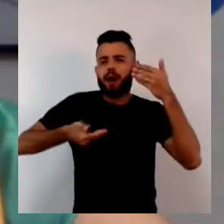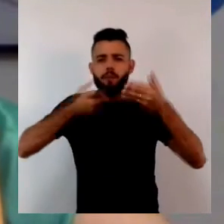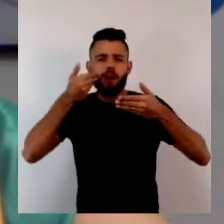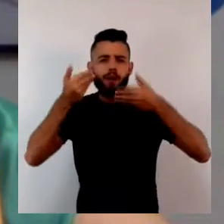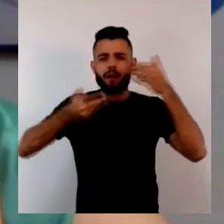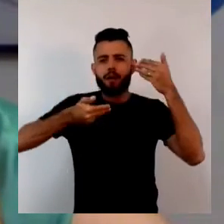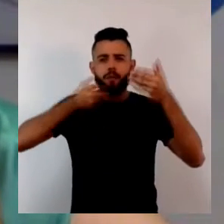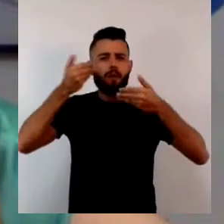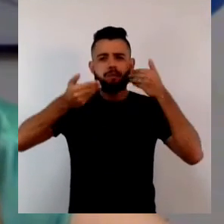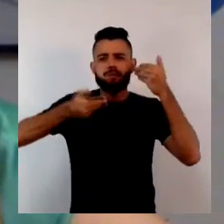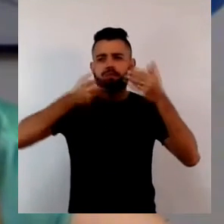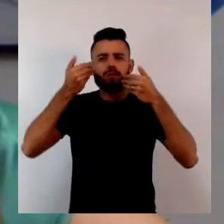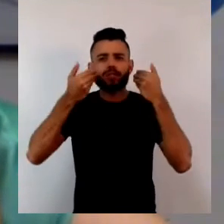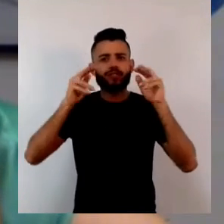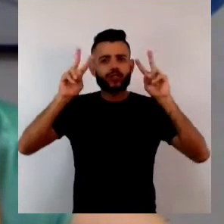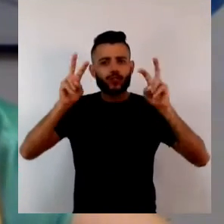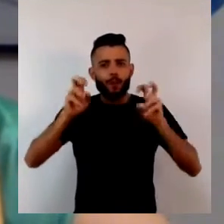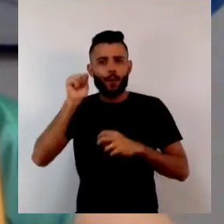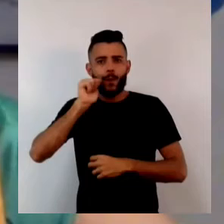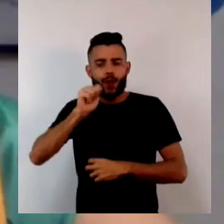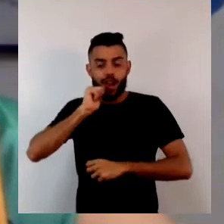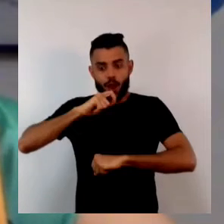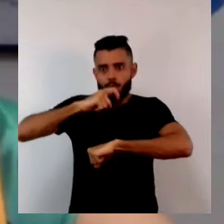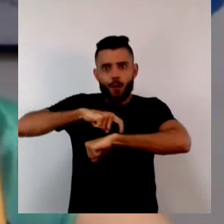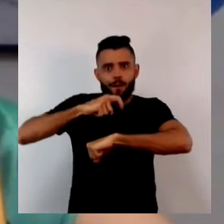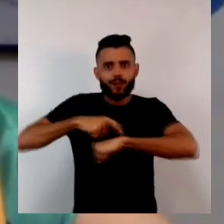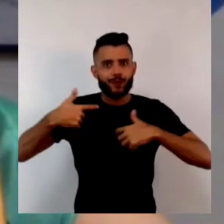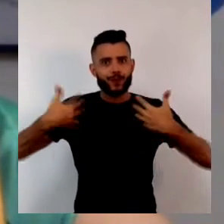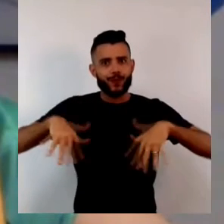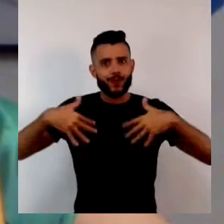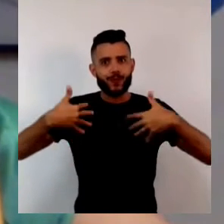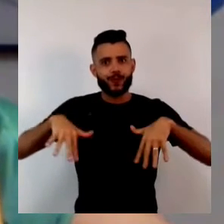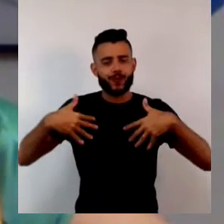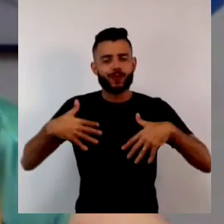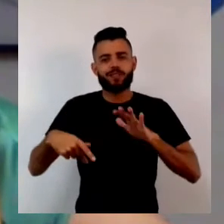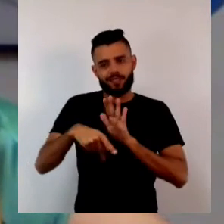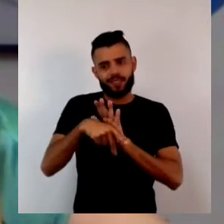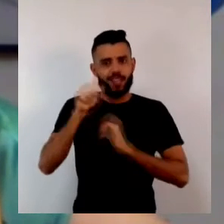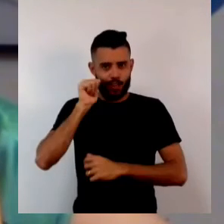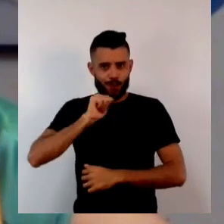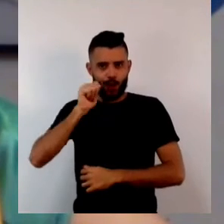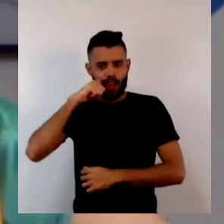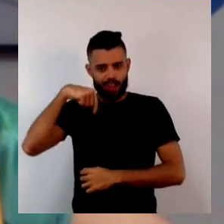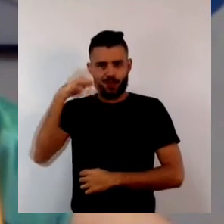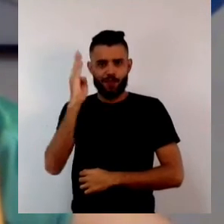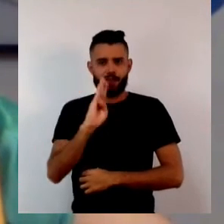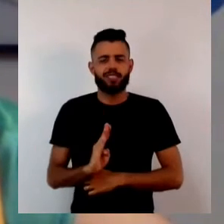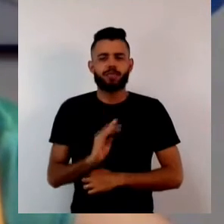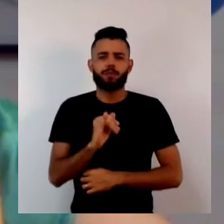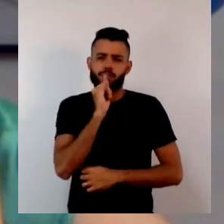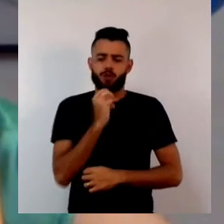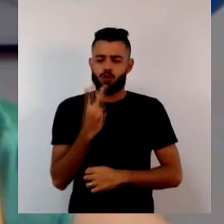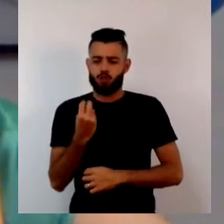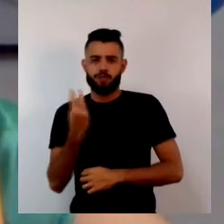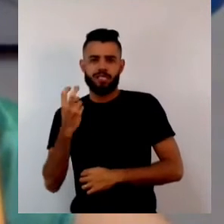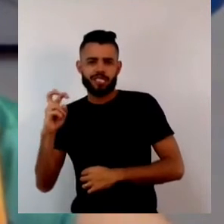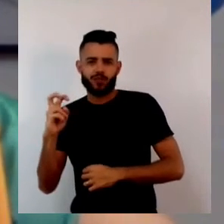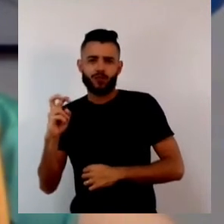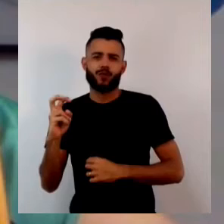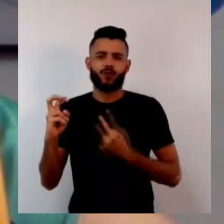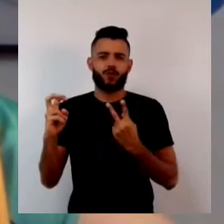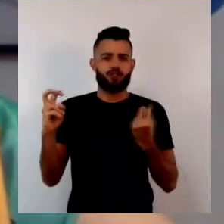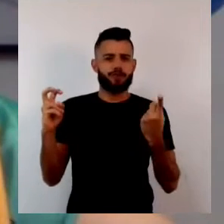muito efervescente para as mulheres brasileiras. Se a gente for pensar que entre 2005 e 2015 a renda da